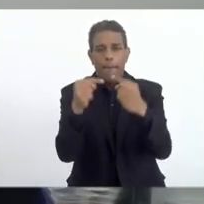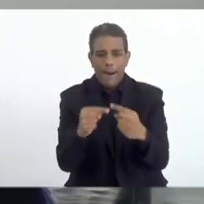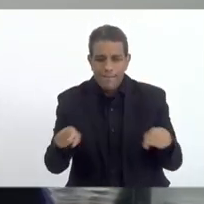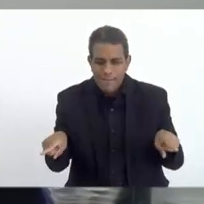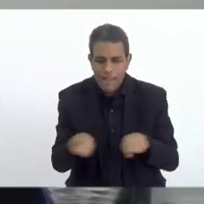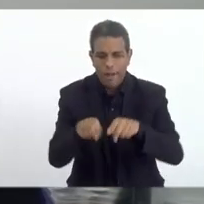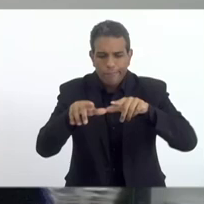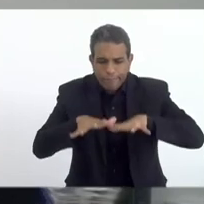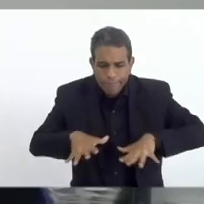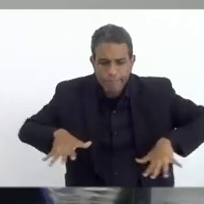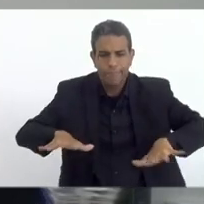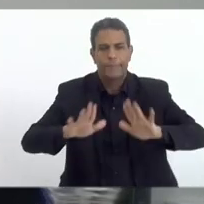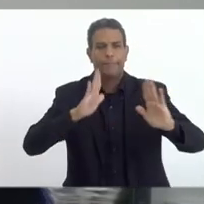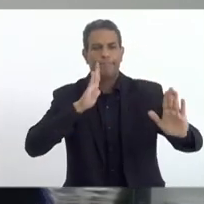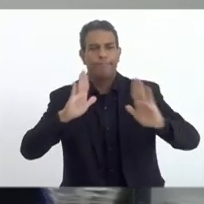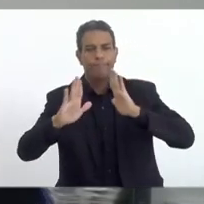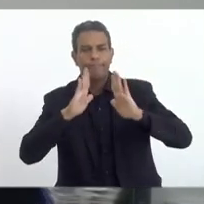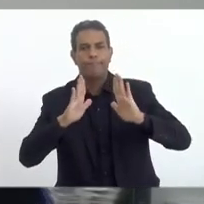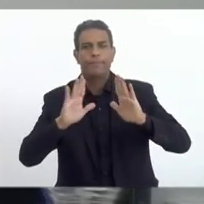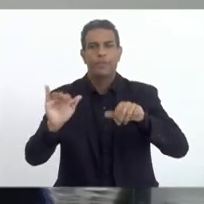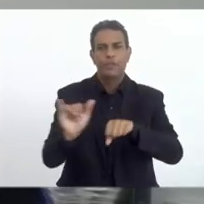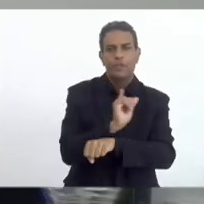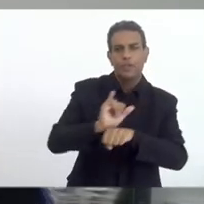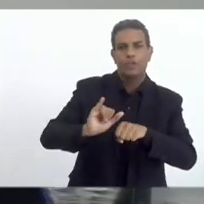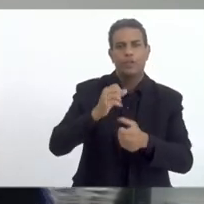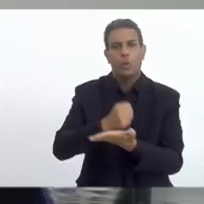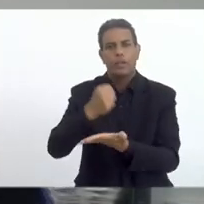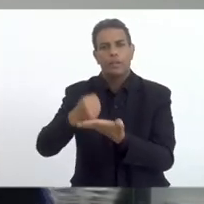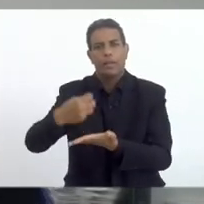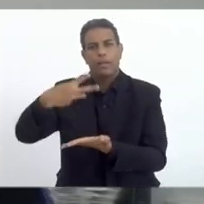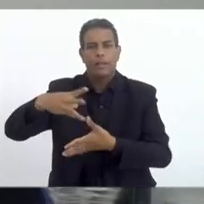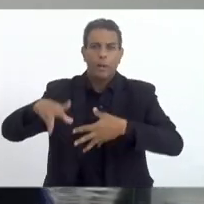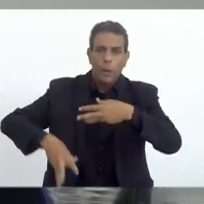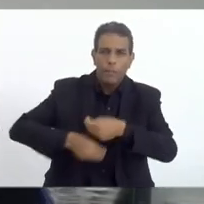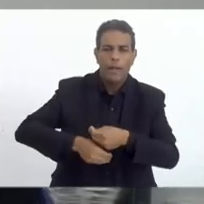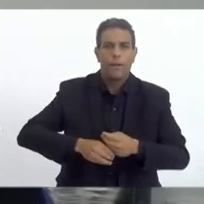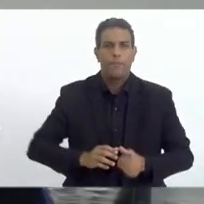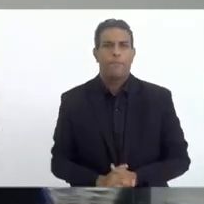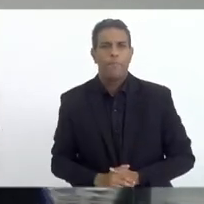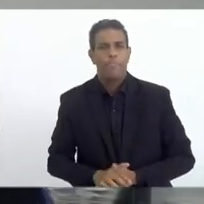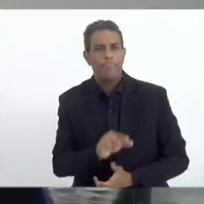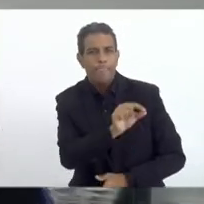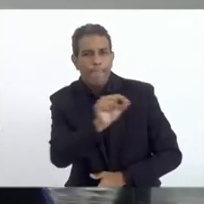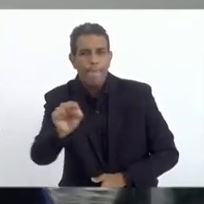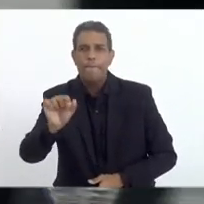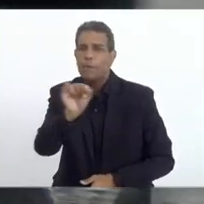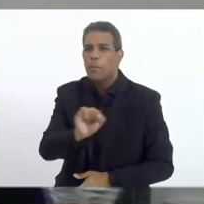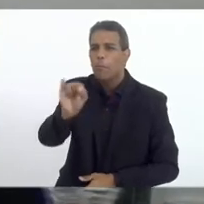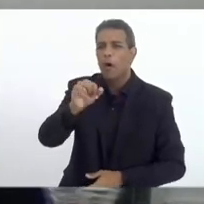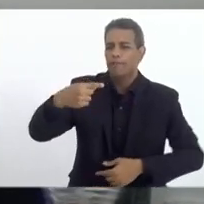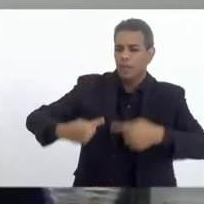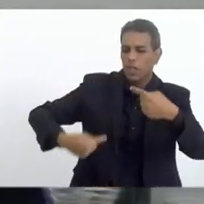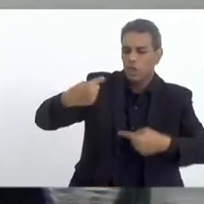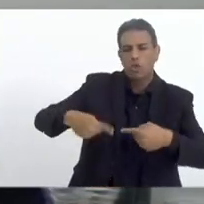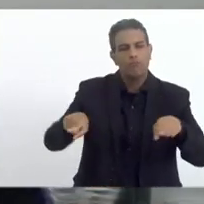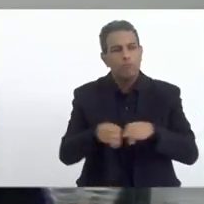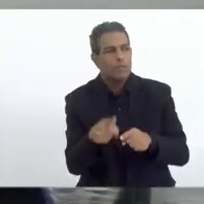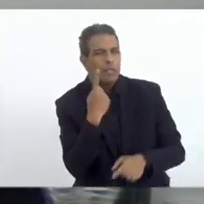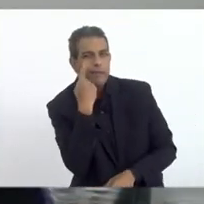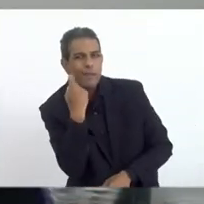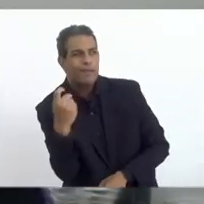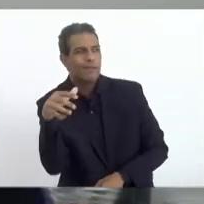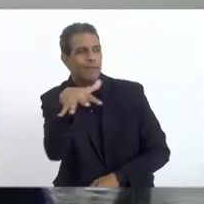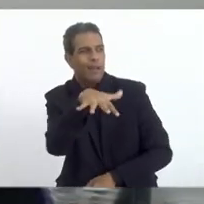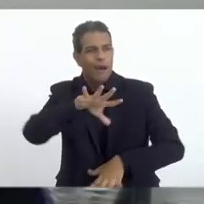inclusive os extraquadros, enfim. Mas, então, é importante, sim, a gente discutir isso, achar um bom